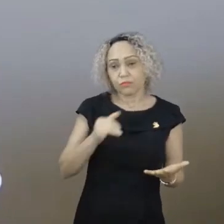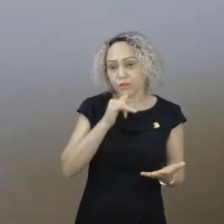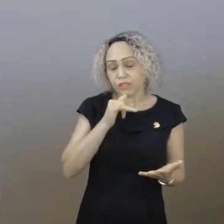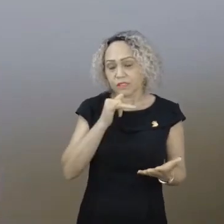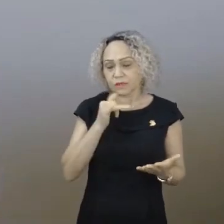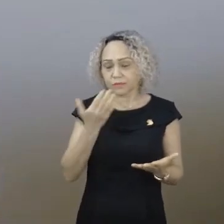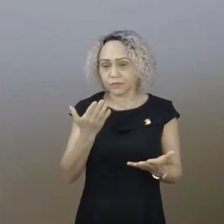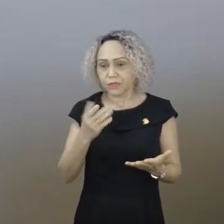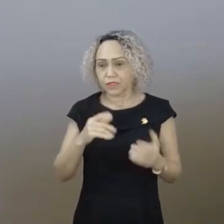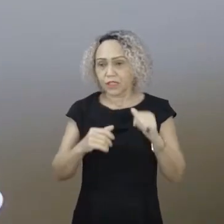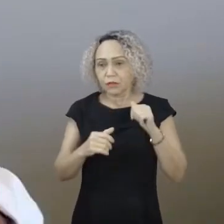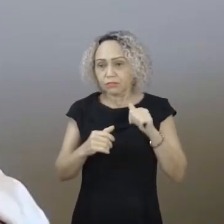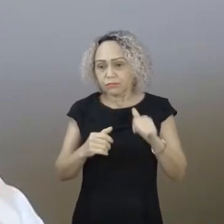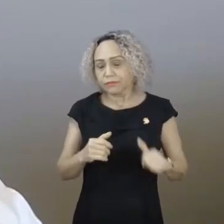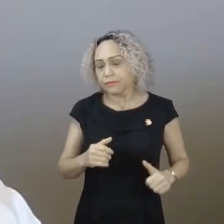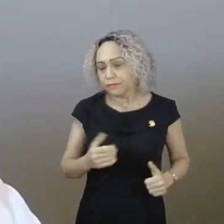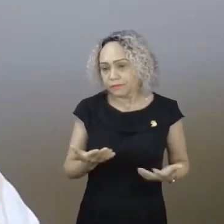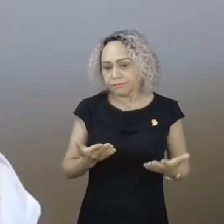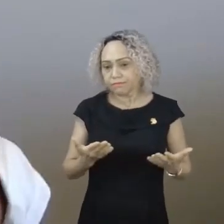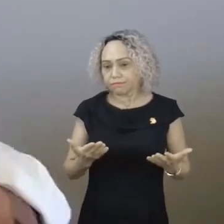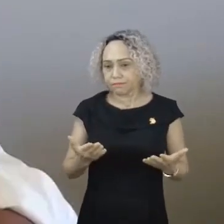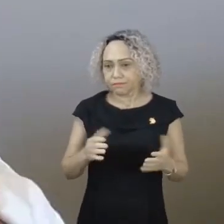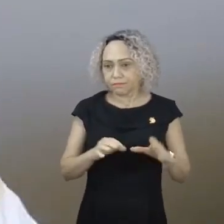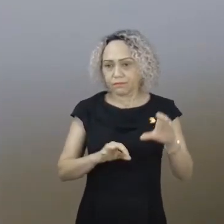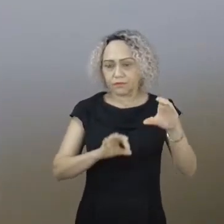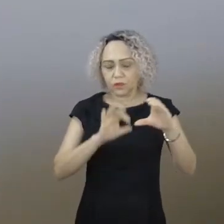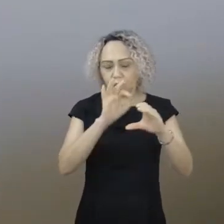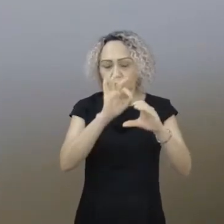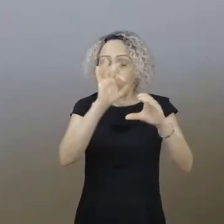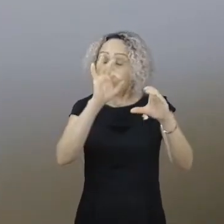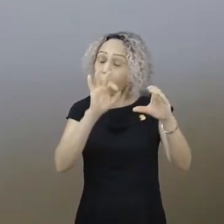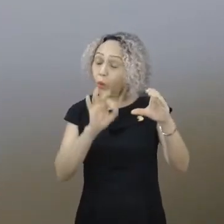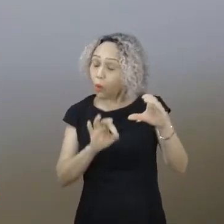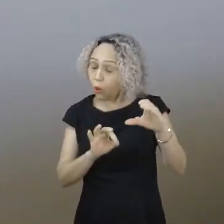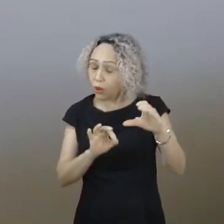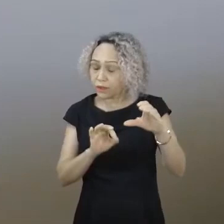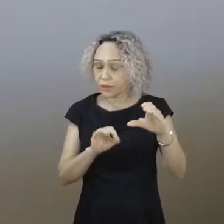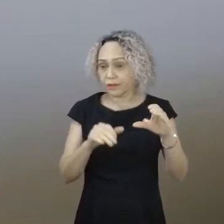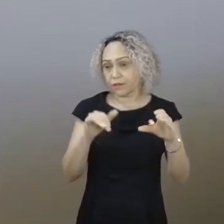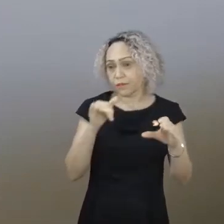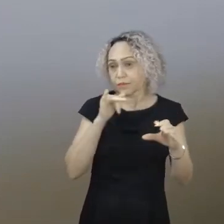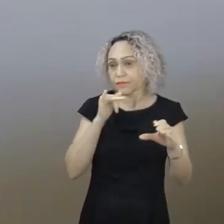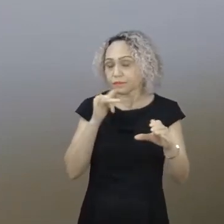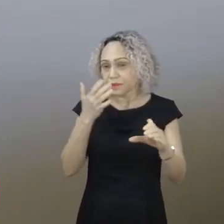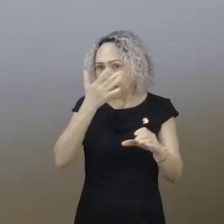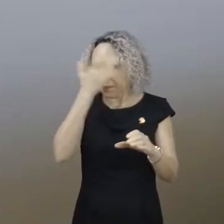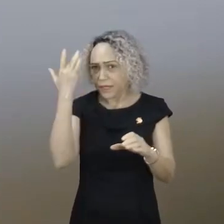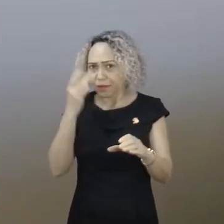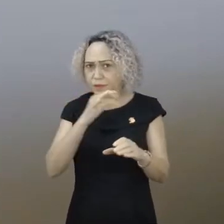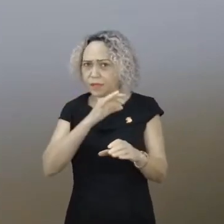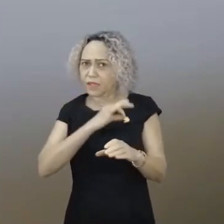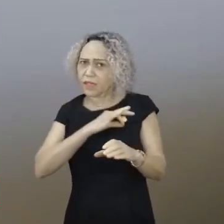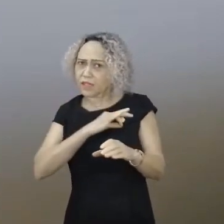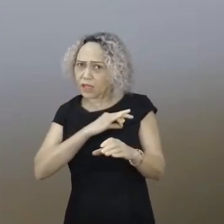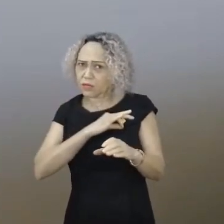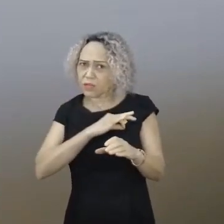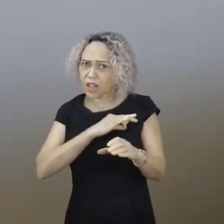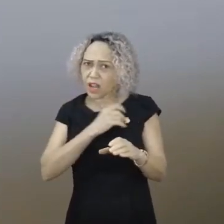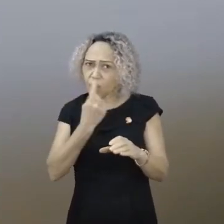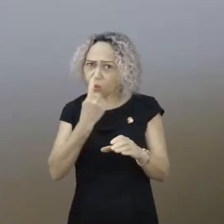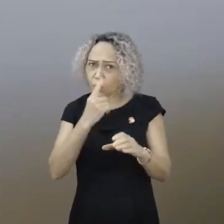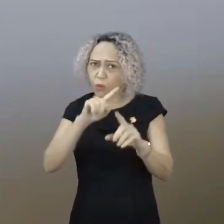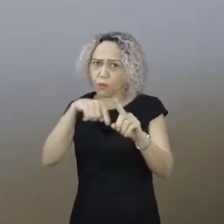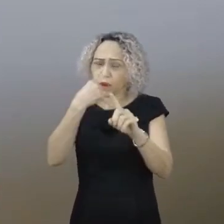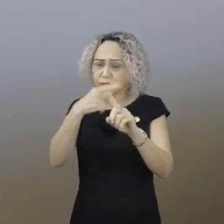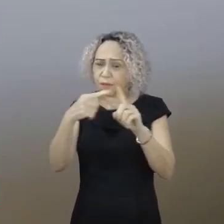exemplo, claro, atende o primeiro quem ganha 1, em seguida atende quem ganha, por exemplo, 1,5, 2 salários mínimos. Todos